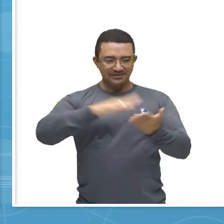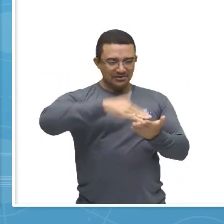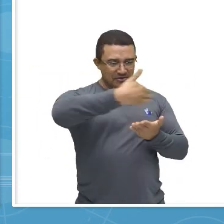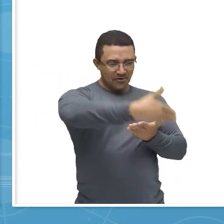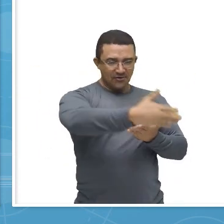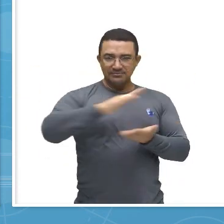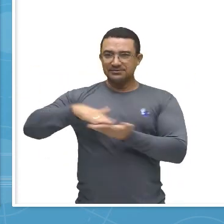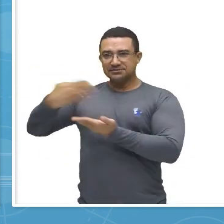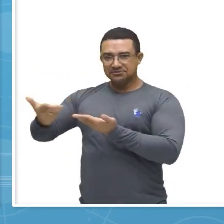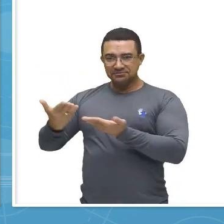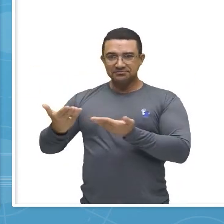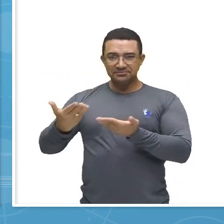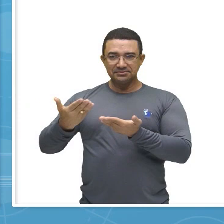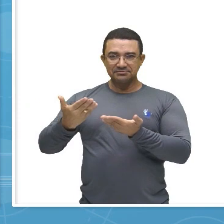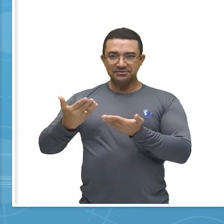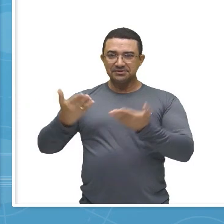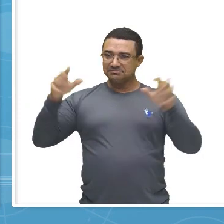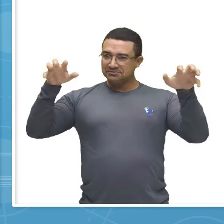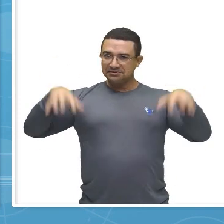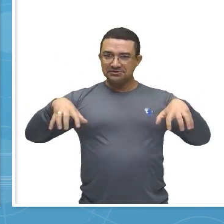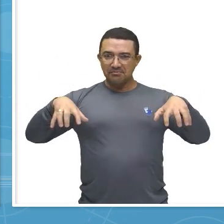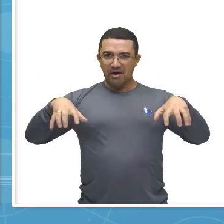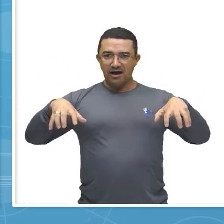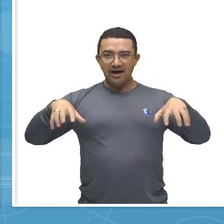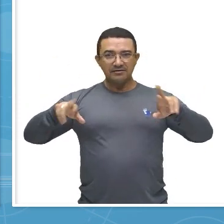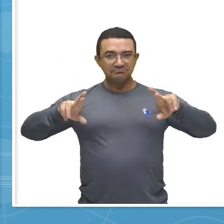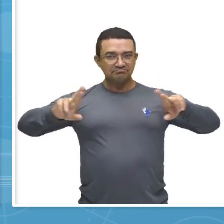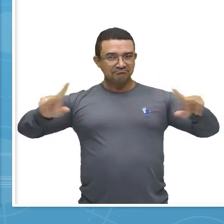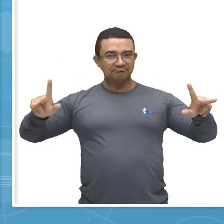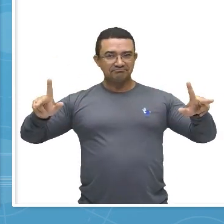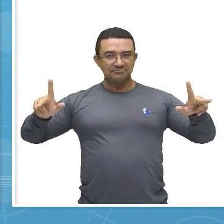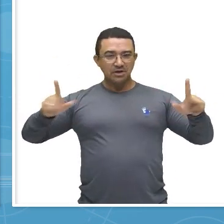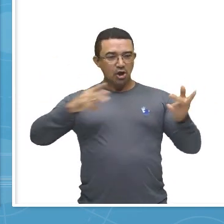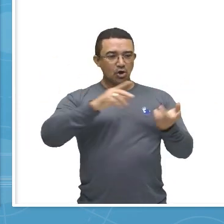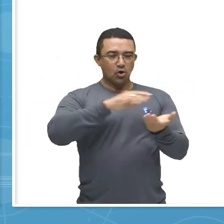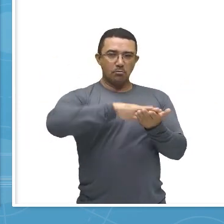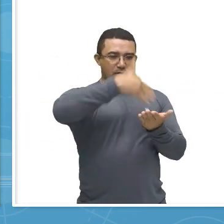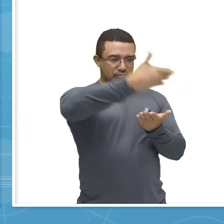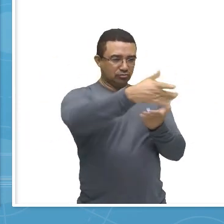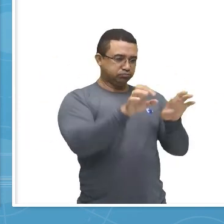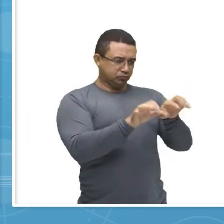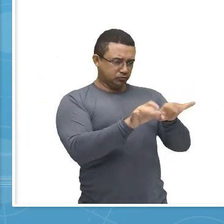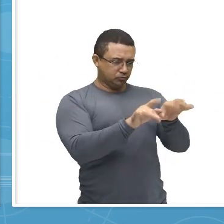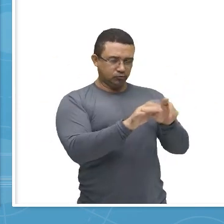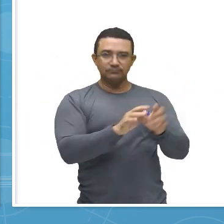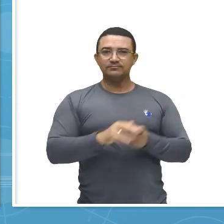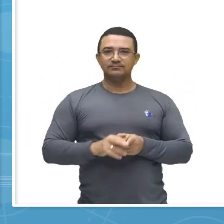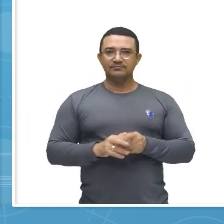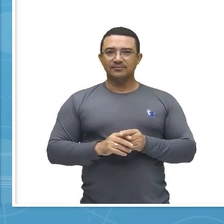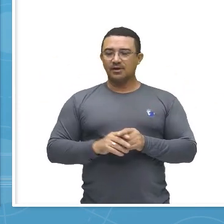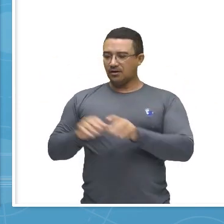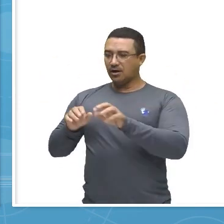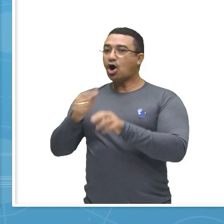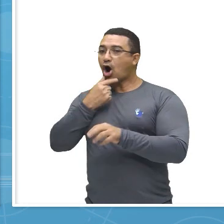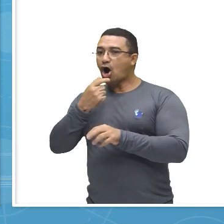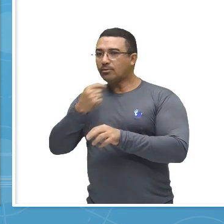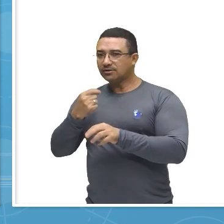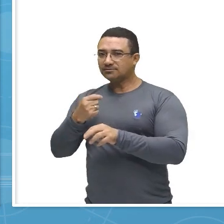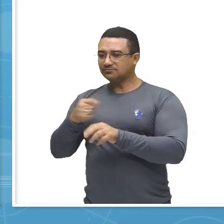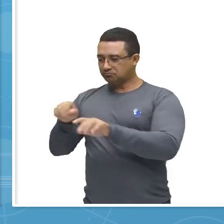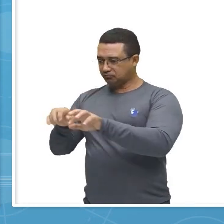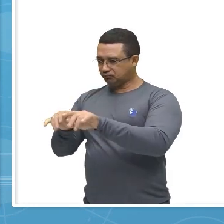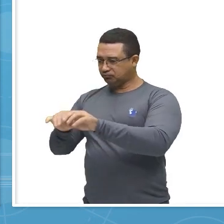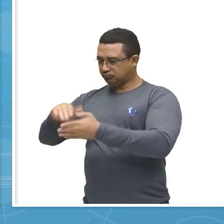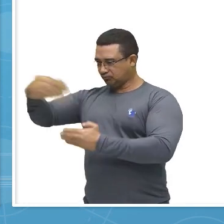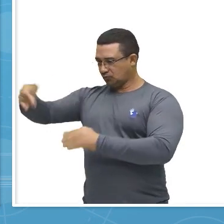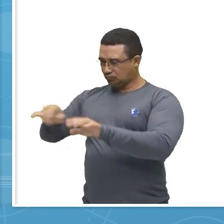conversando pelo computador, né, pelo PC aí, ó. Amor, te enviei uma mensagem.